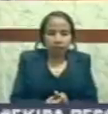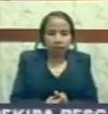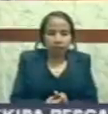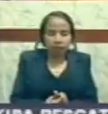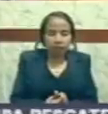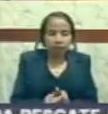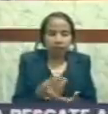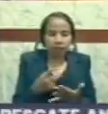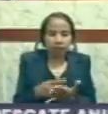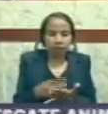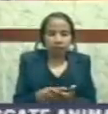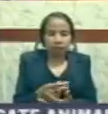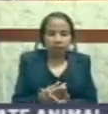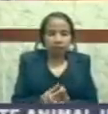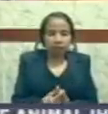Proposta